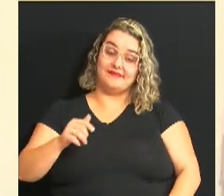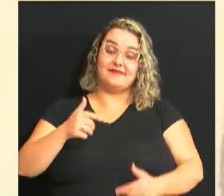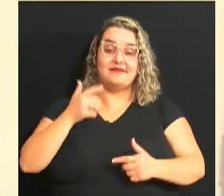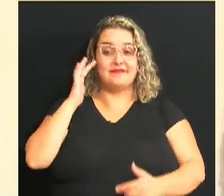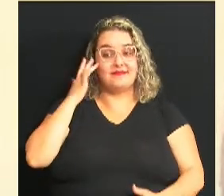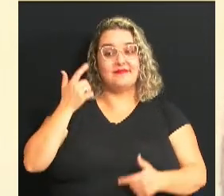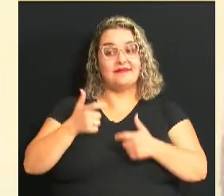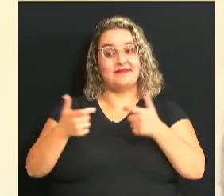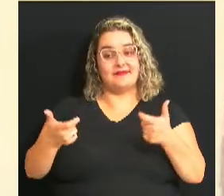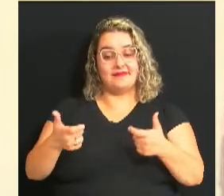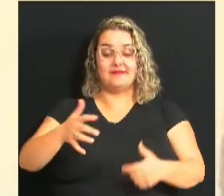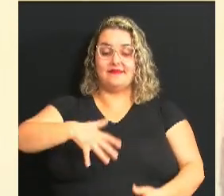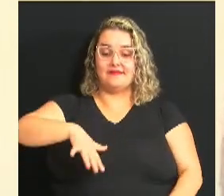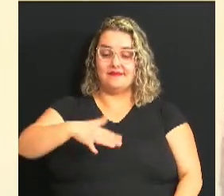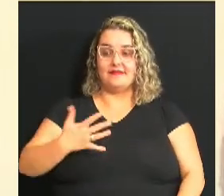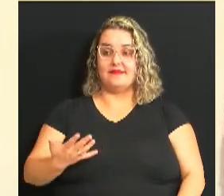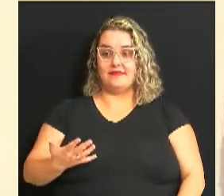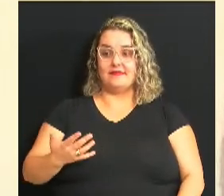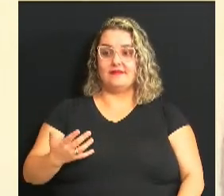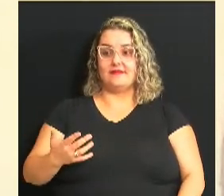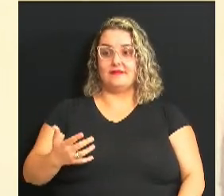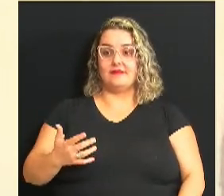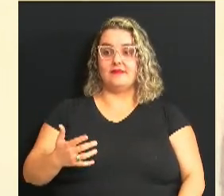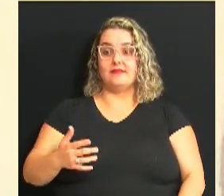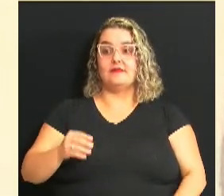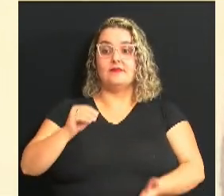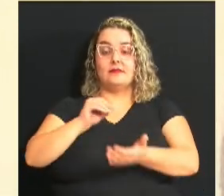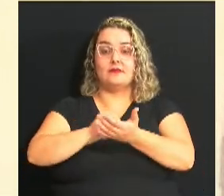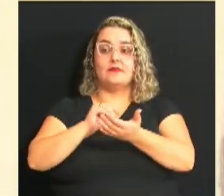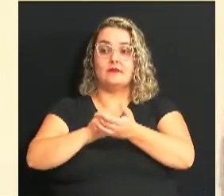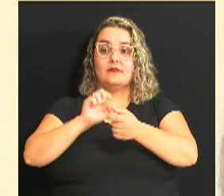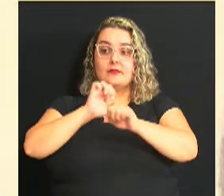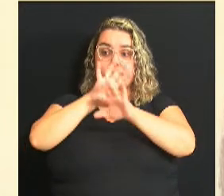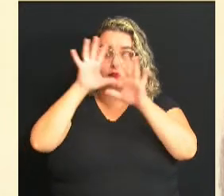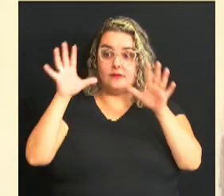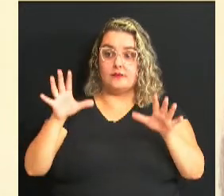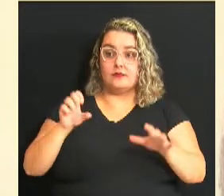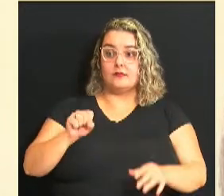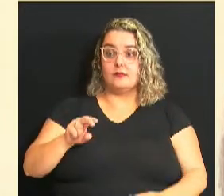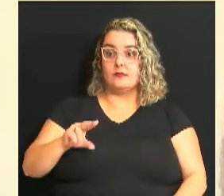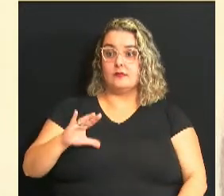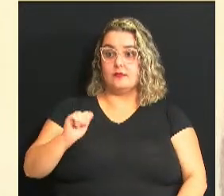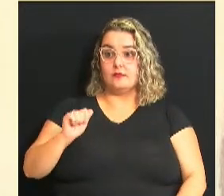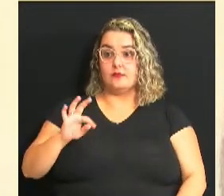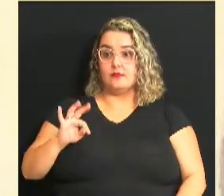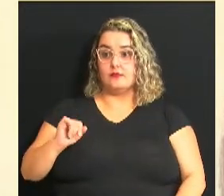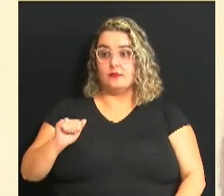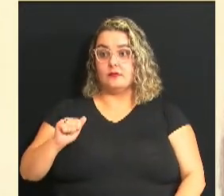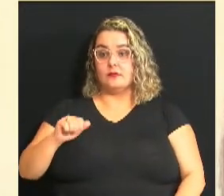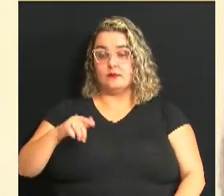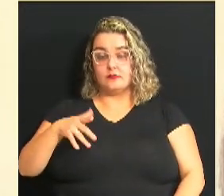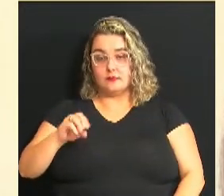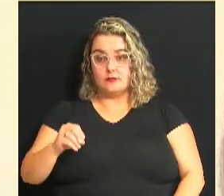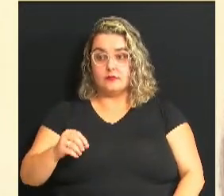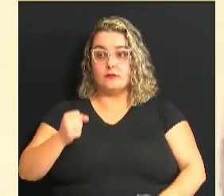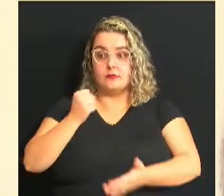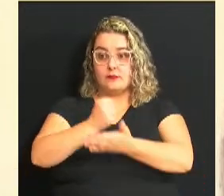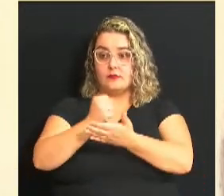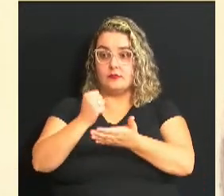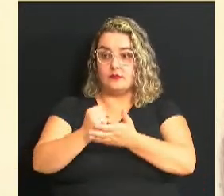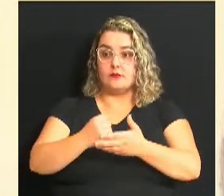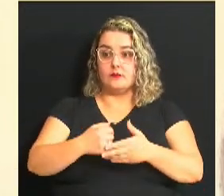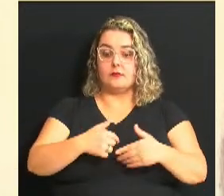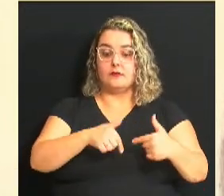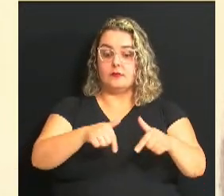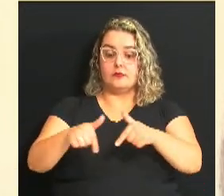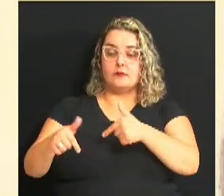área, elas pecam por uma falta de transparência, por um sucateamento da contratação dos profissionais. Então, tem uma série de